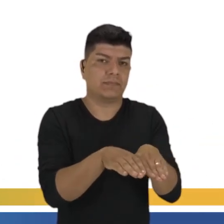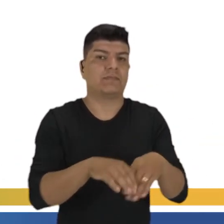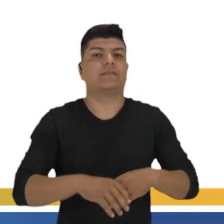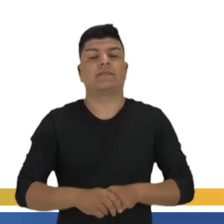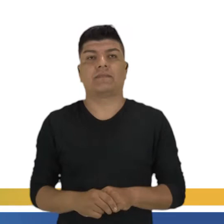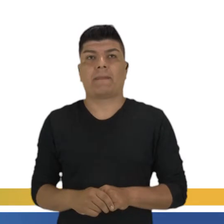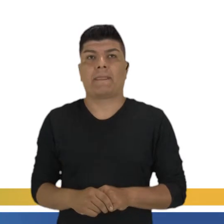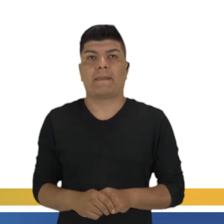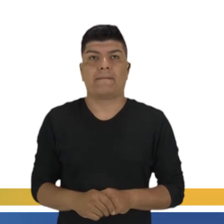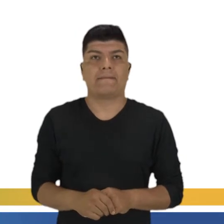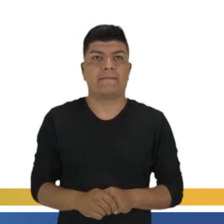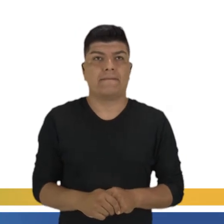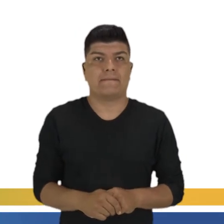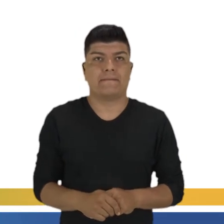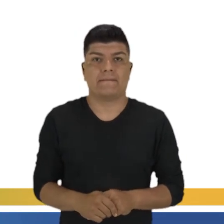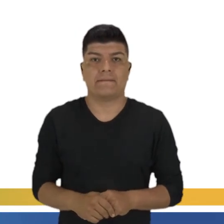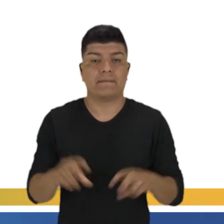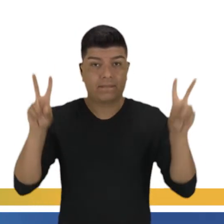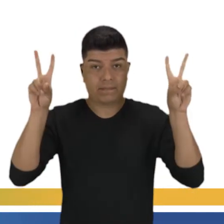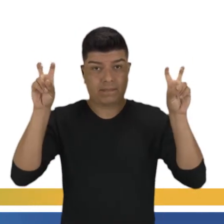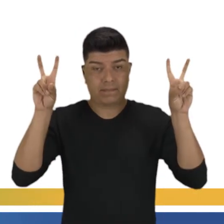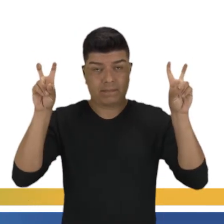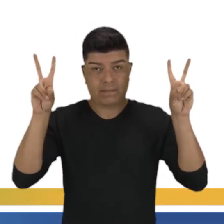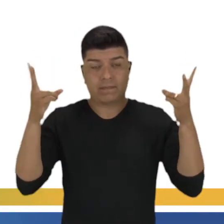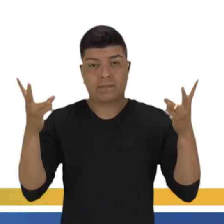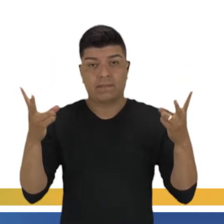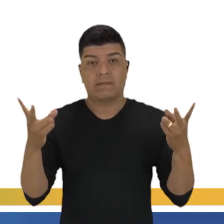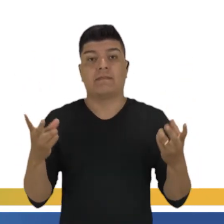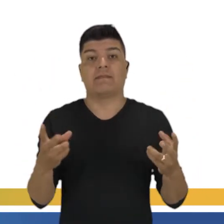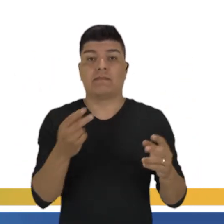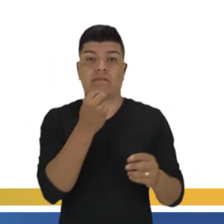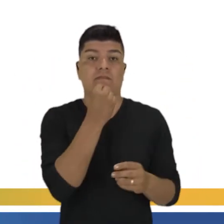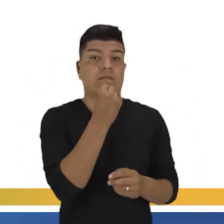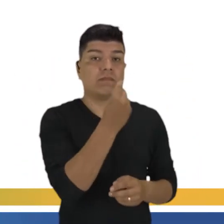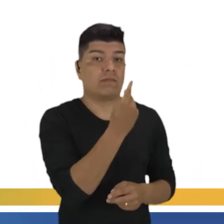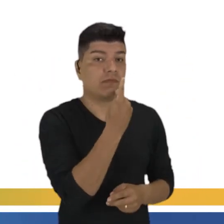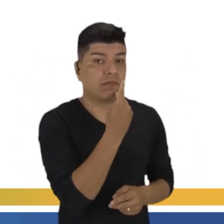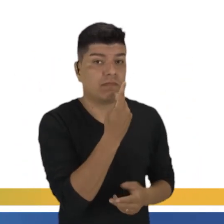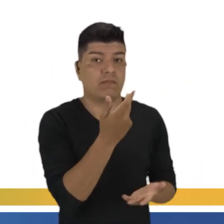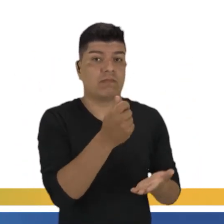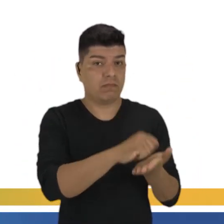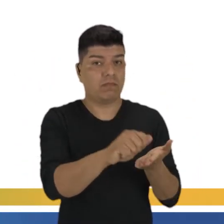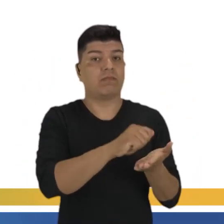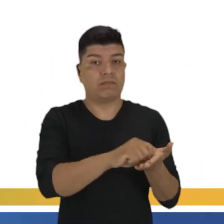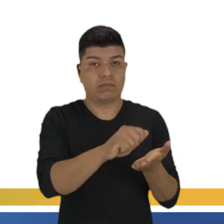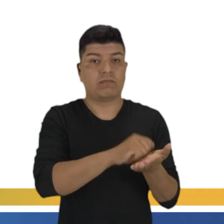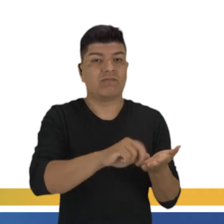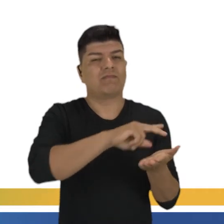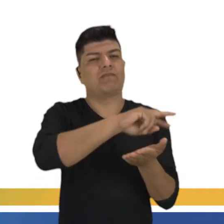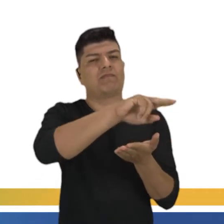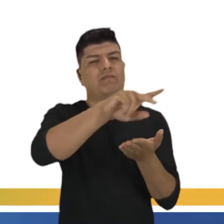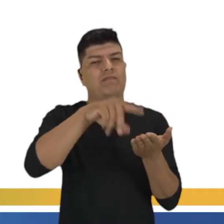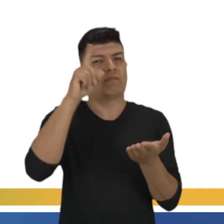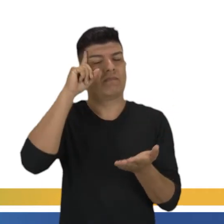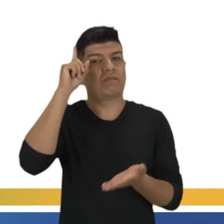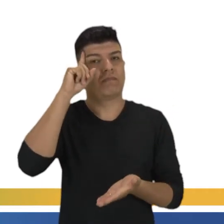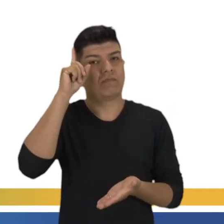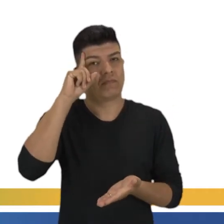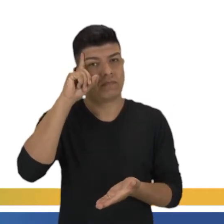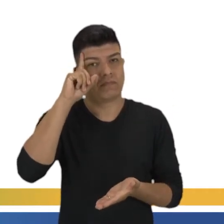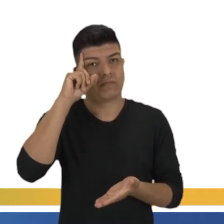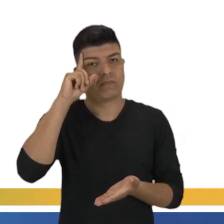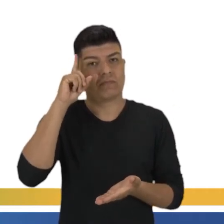Gente, esse assunto de proporcionalidade ele é aplicado em várias situações do cotidiano. E